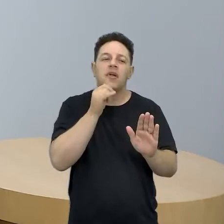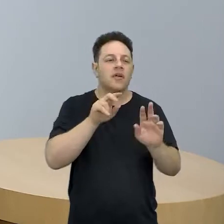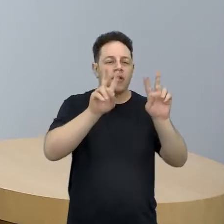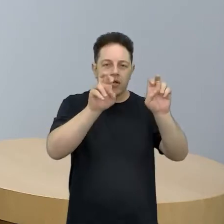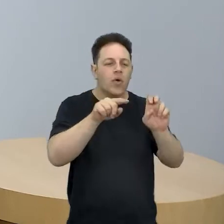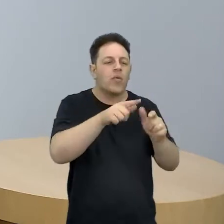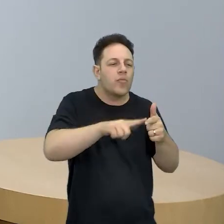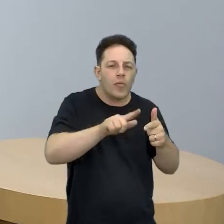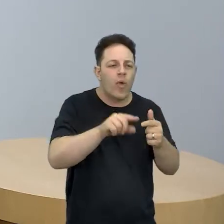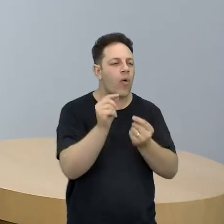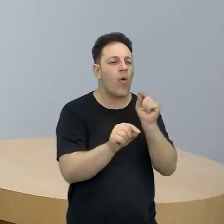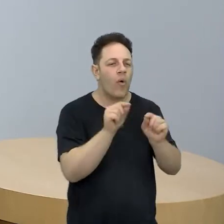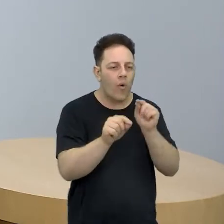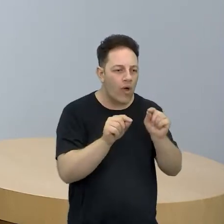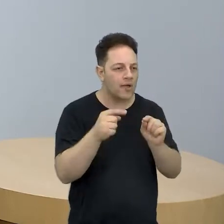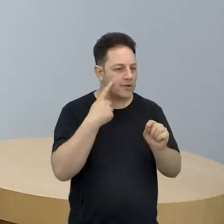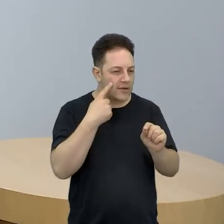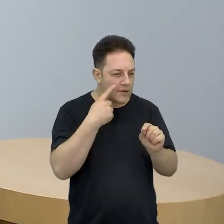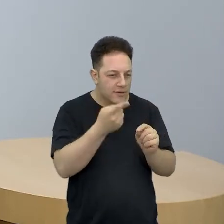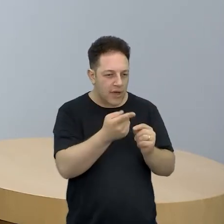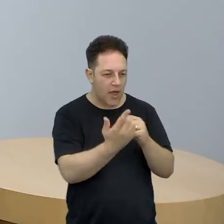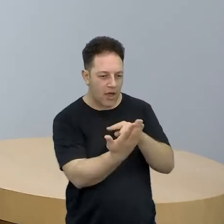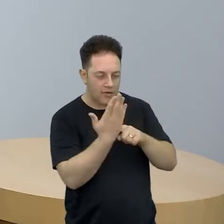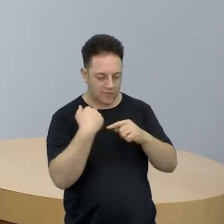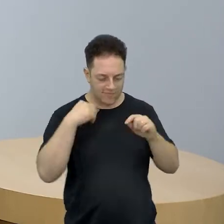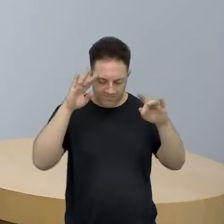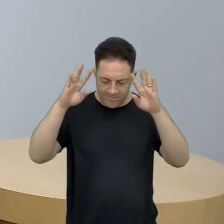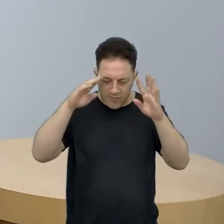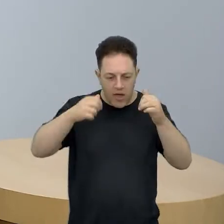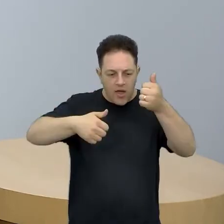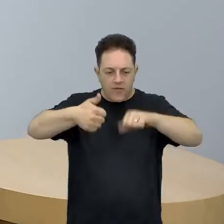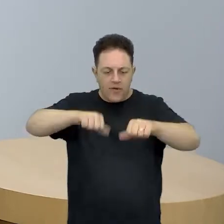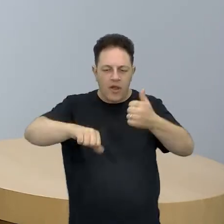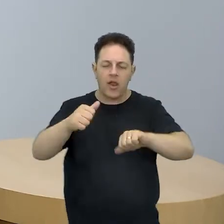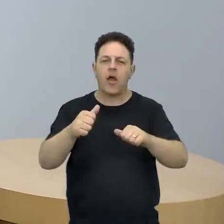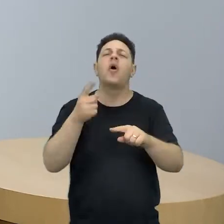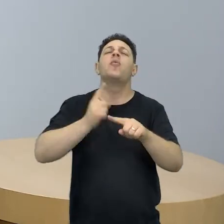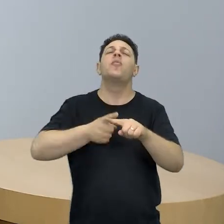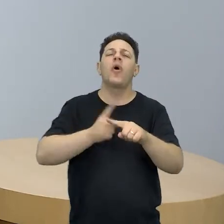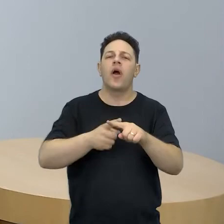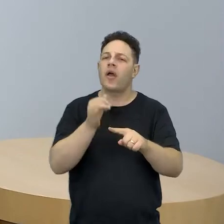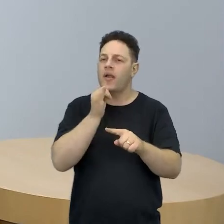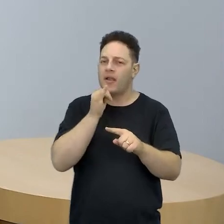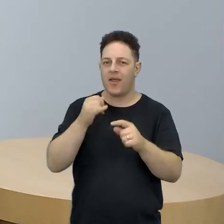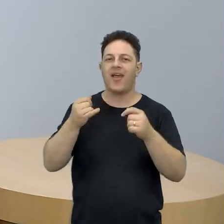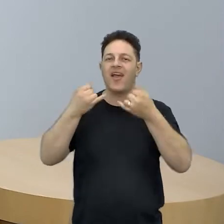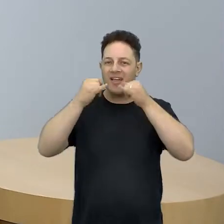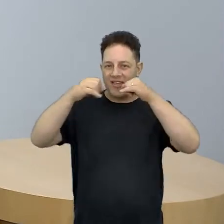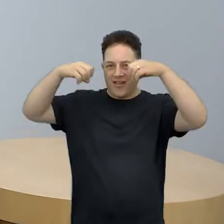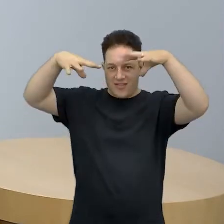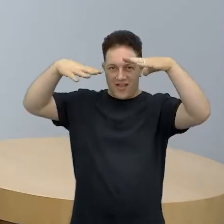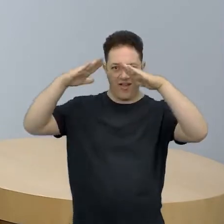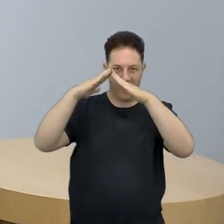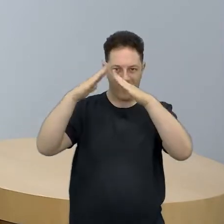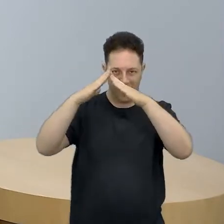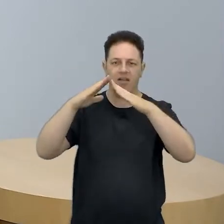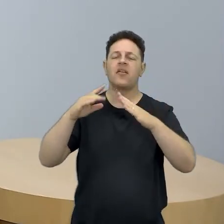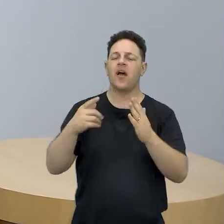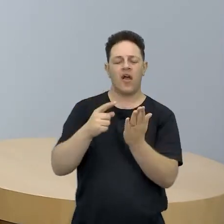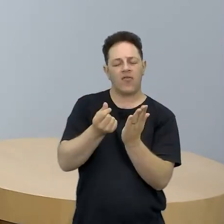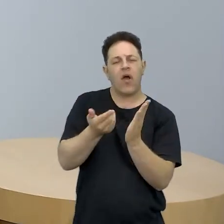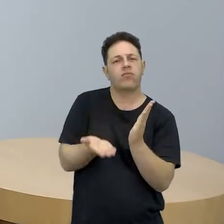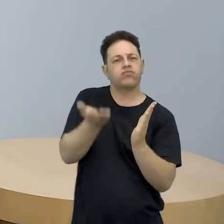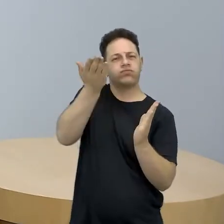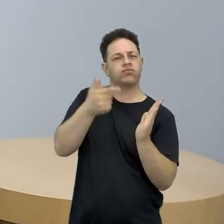problematização em que a gente tinha que avaliar por que uma conta de consumo de eletricidade de uma residência aumentou